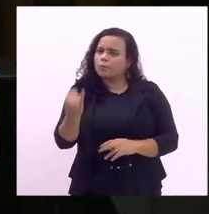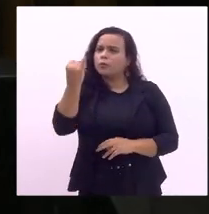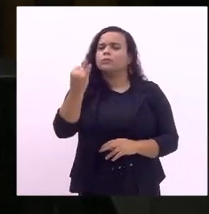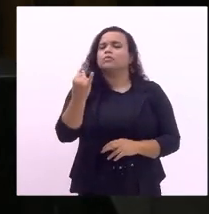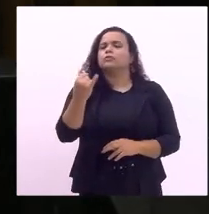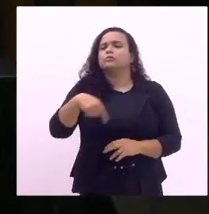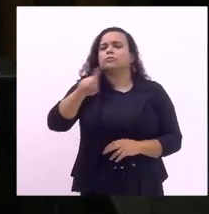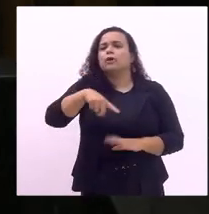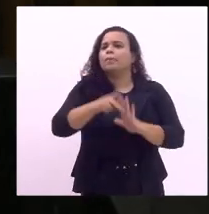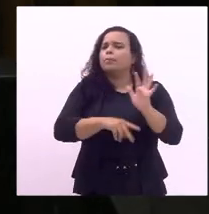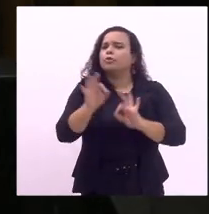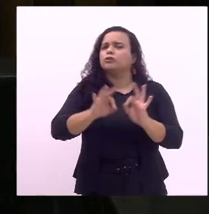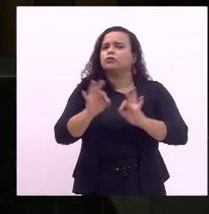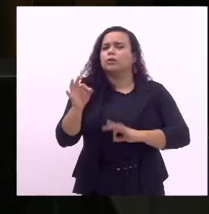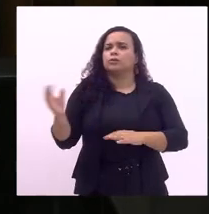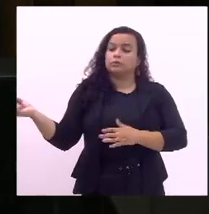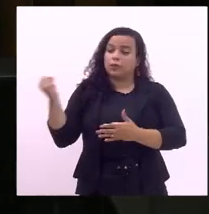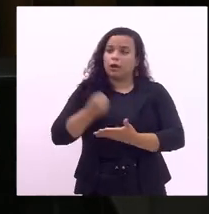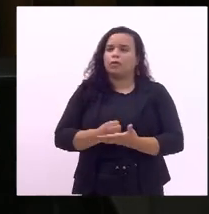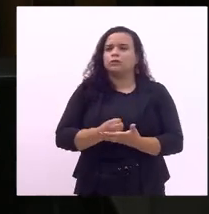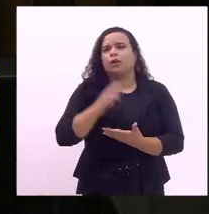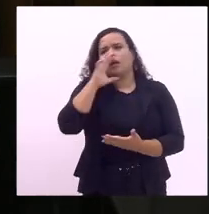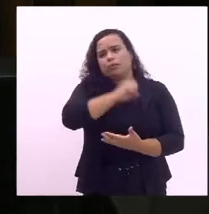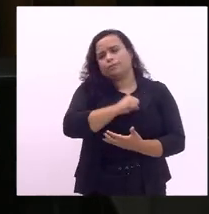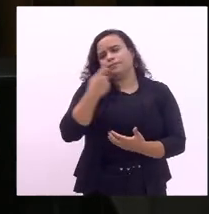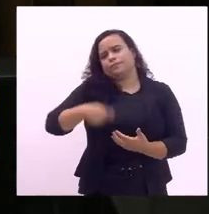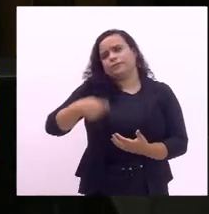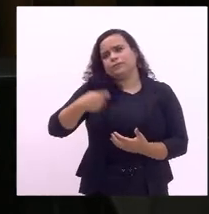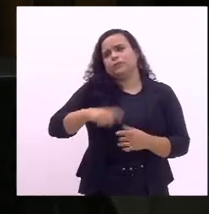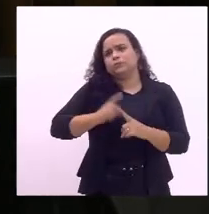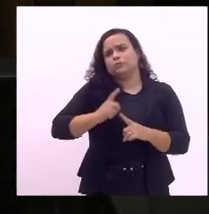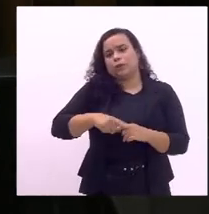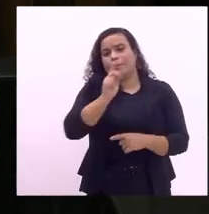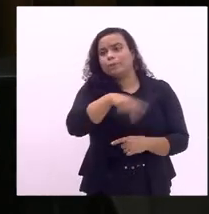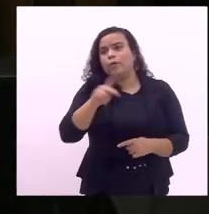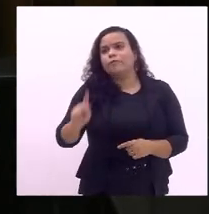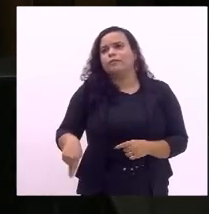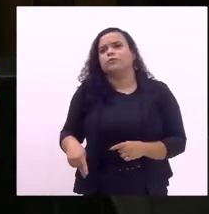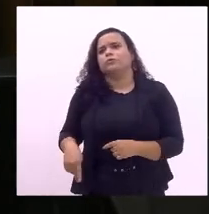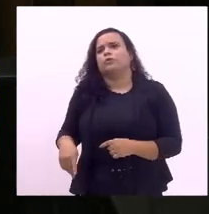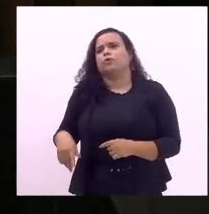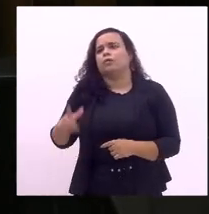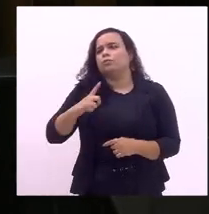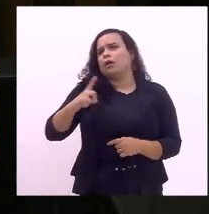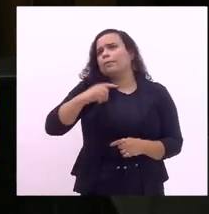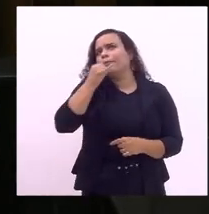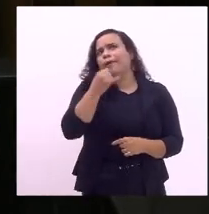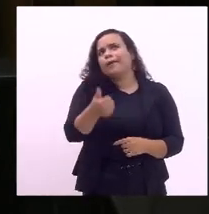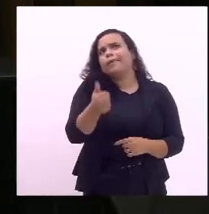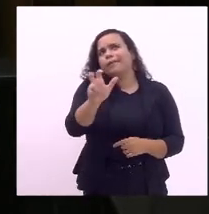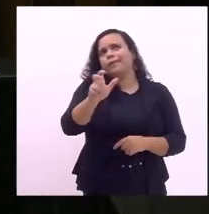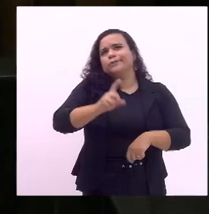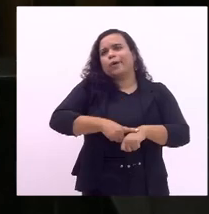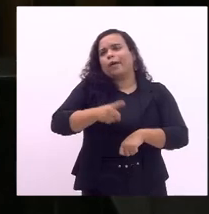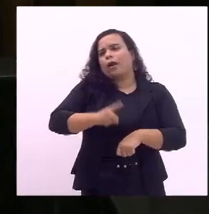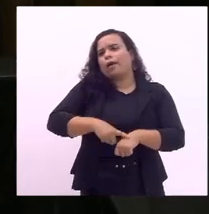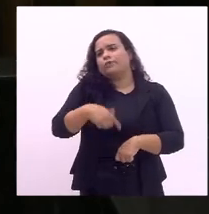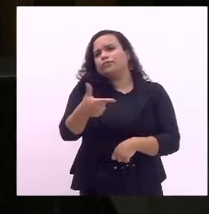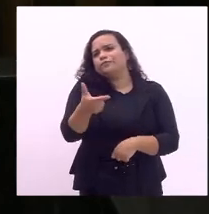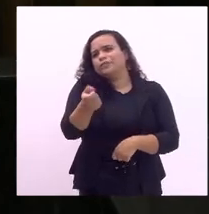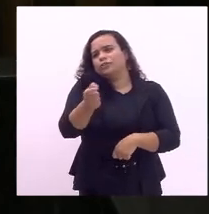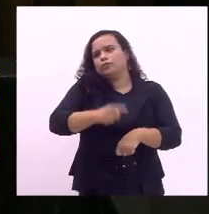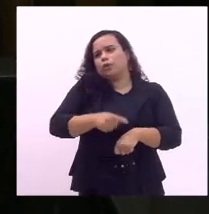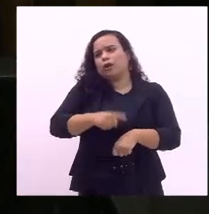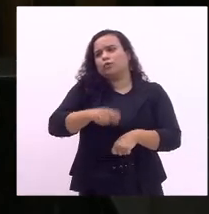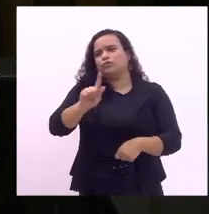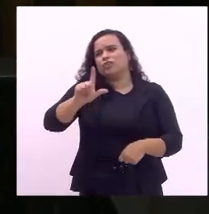que esse projeto chegue aqui o mais rápido possível, porque cada vez que um professor que tem 15, 20 horários de GLP